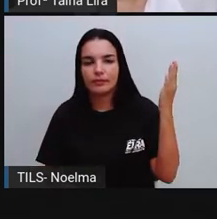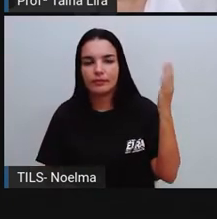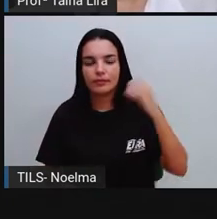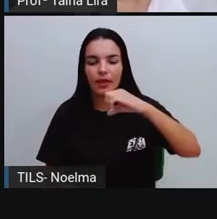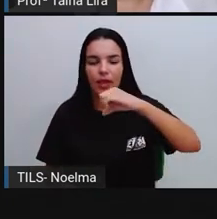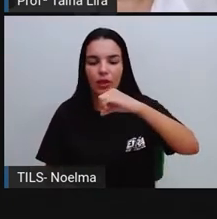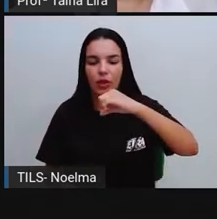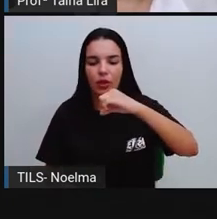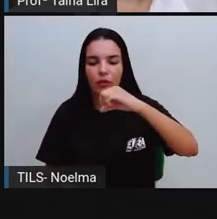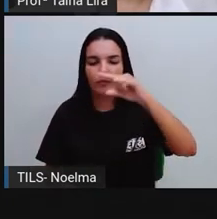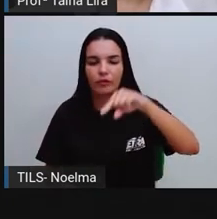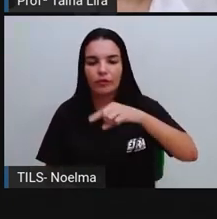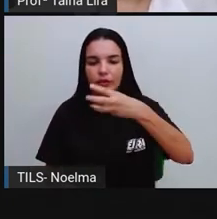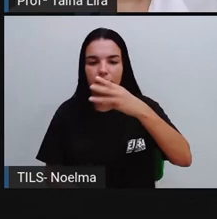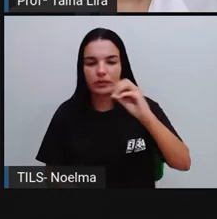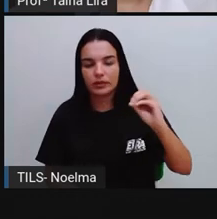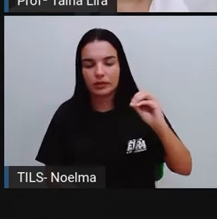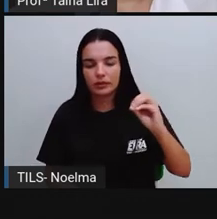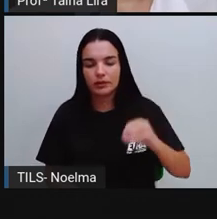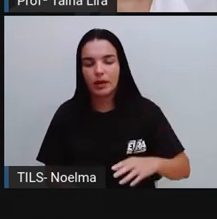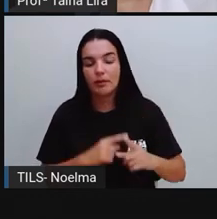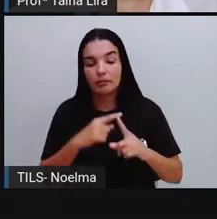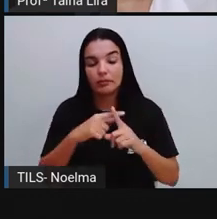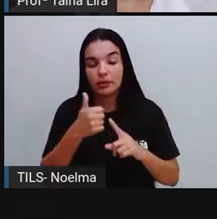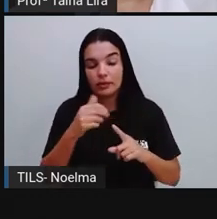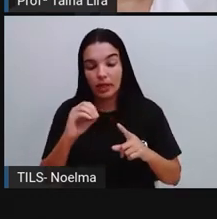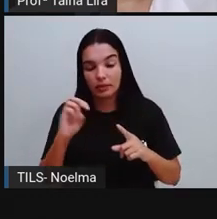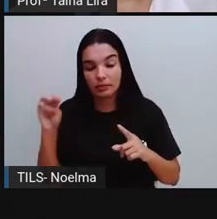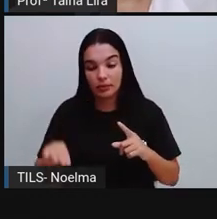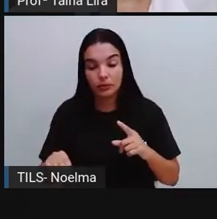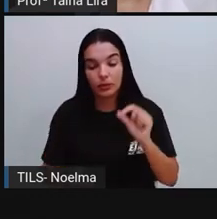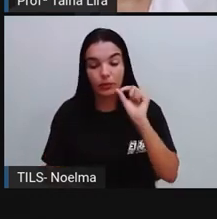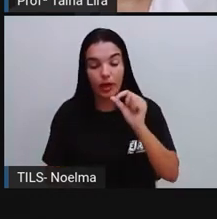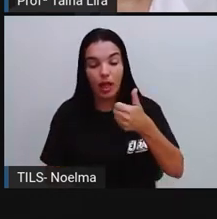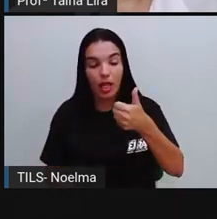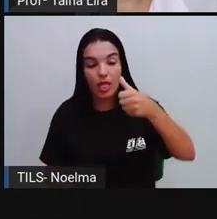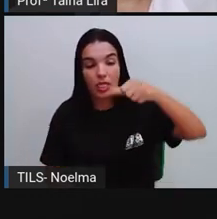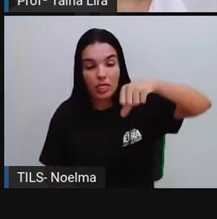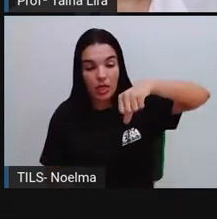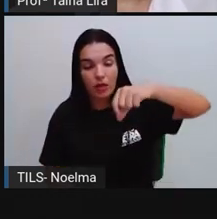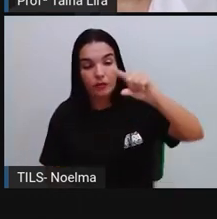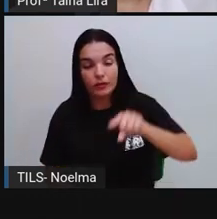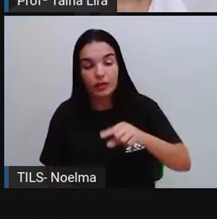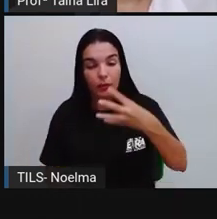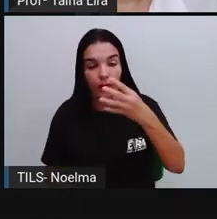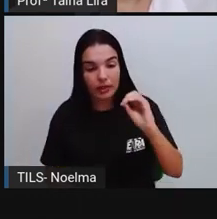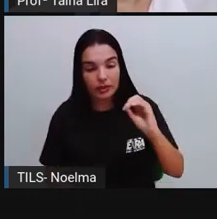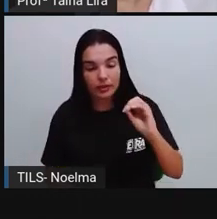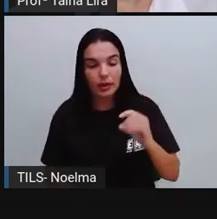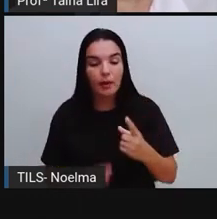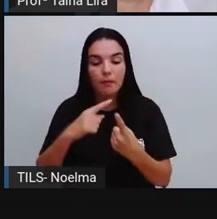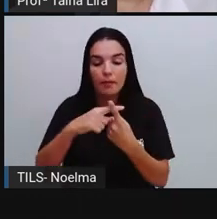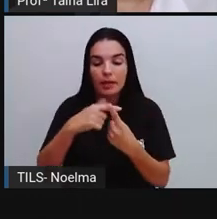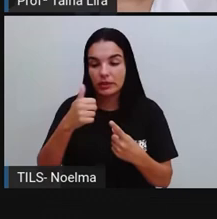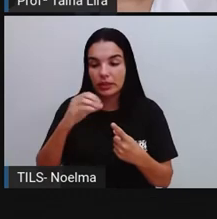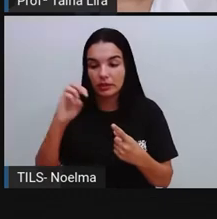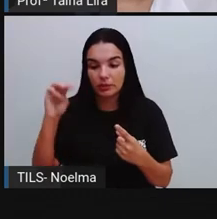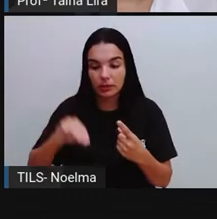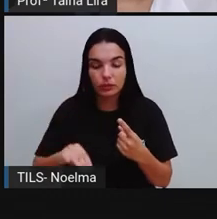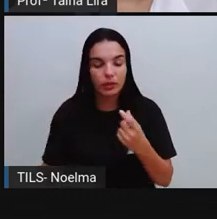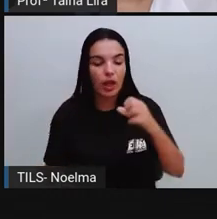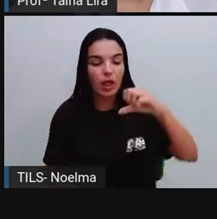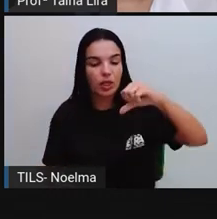minutos, 9:30. Com mais 10 minutos, 9:40. Com mais 10